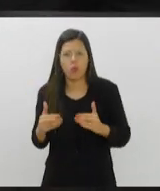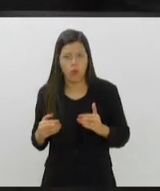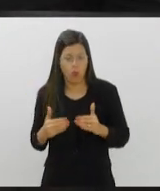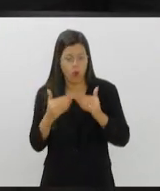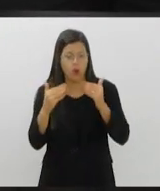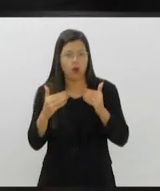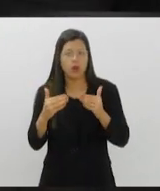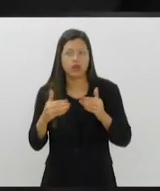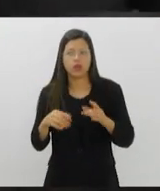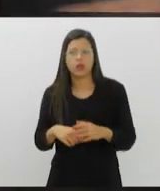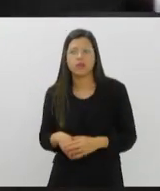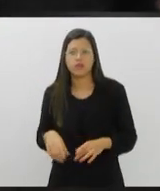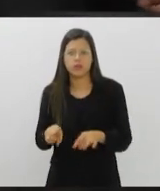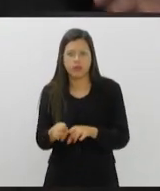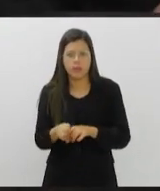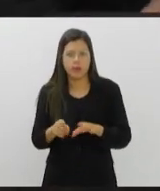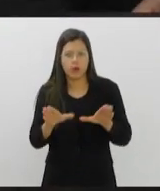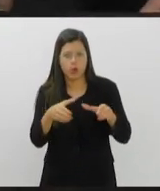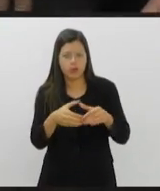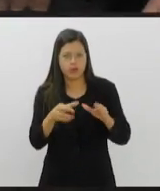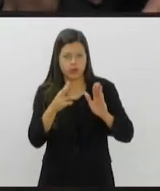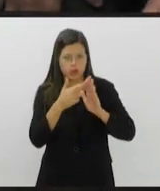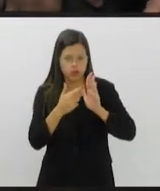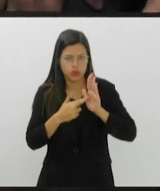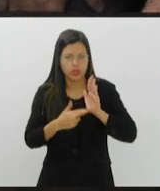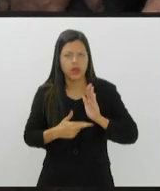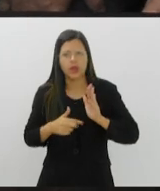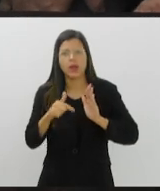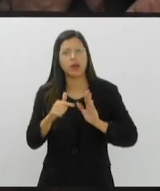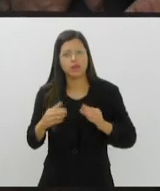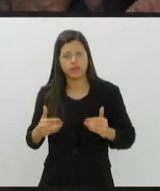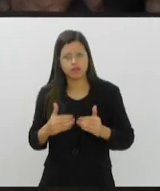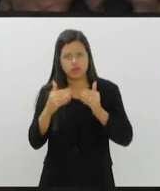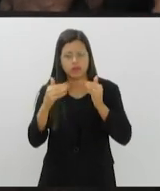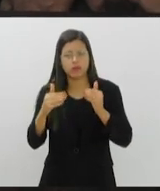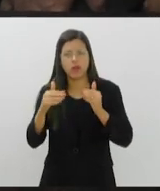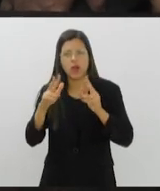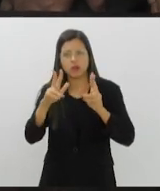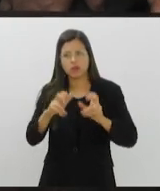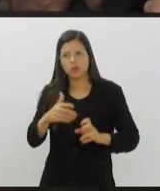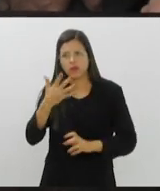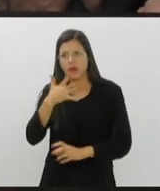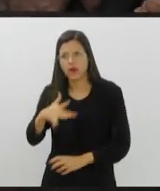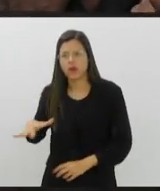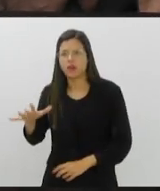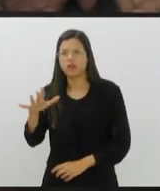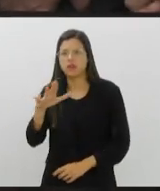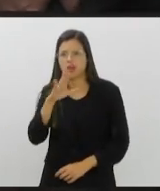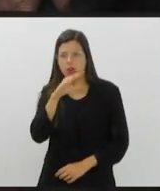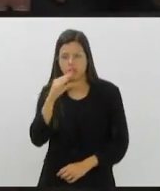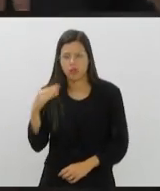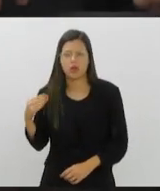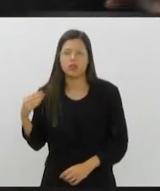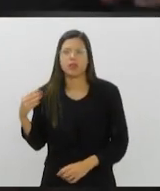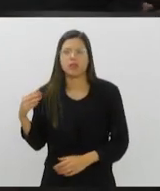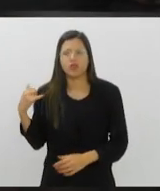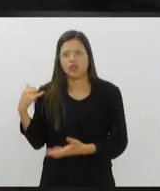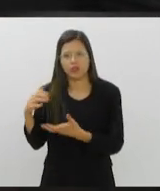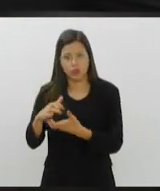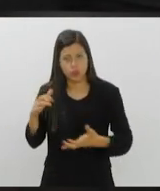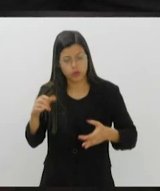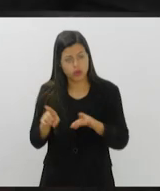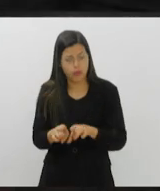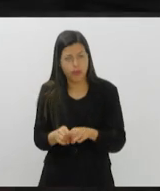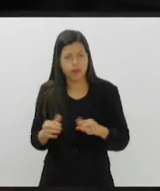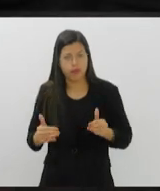de plenário das comissões Constituição e Justiça favorável. Assuntos da criança, adolescente e idoso também favorável.